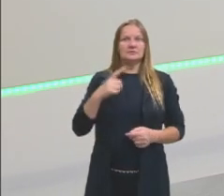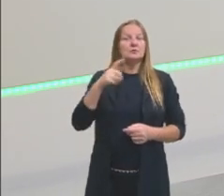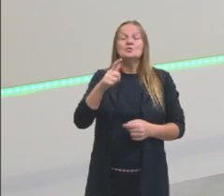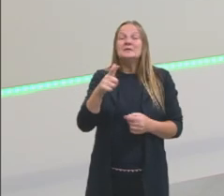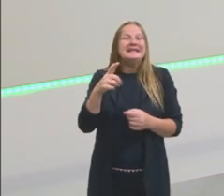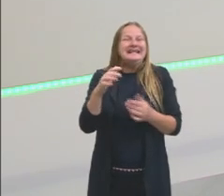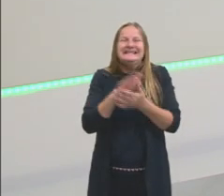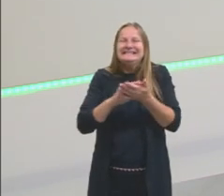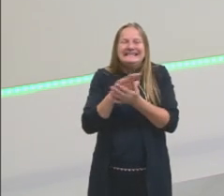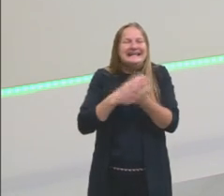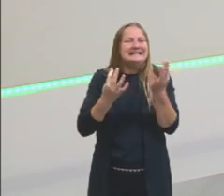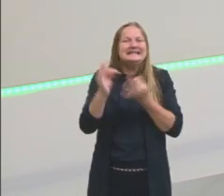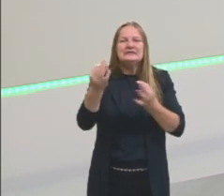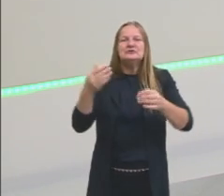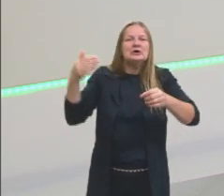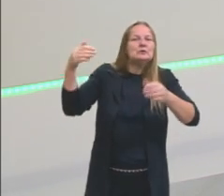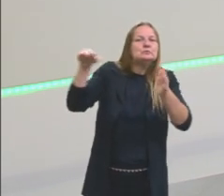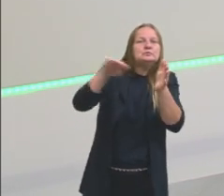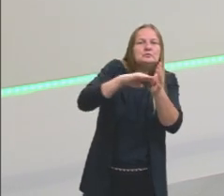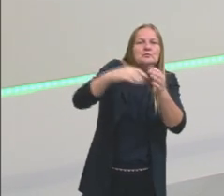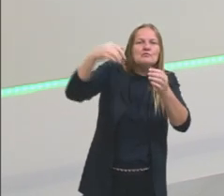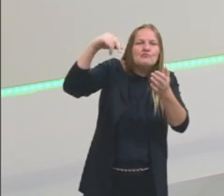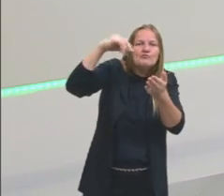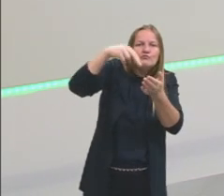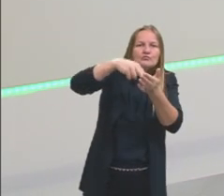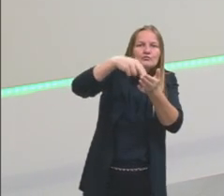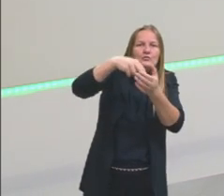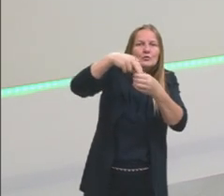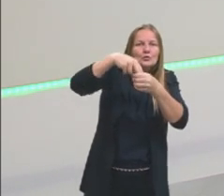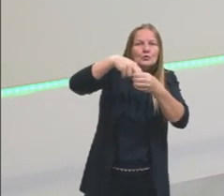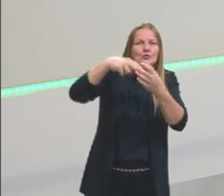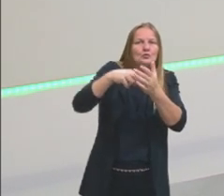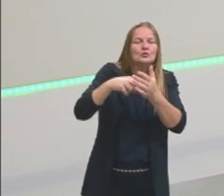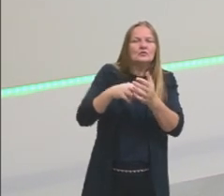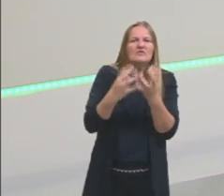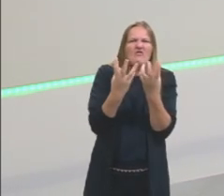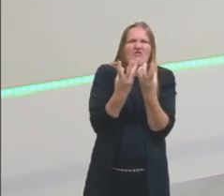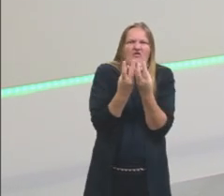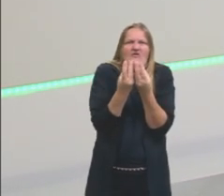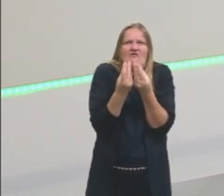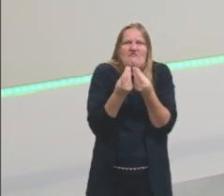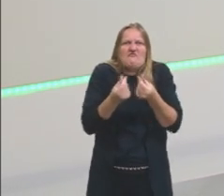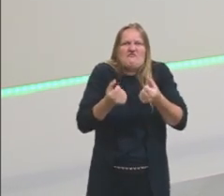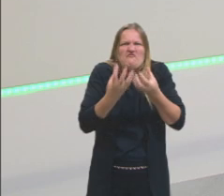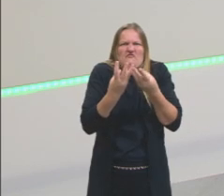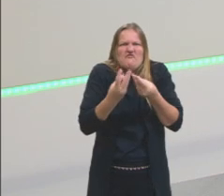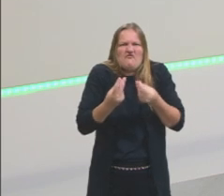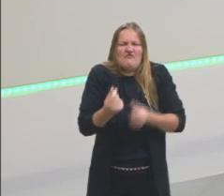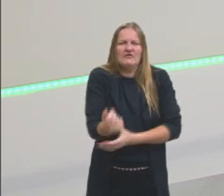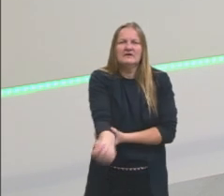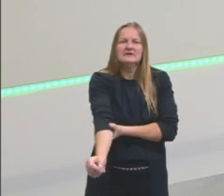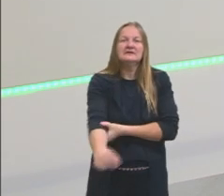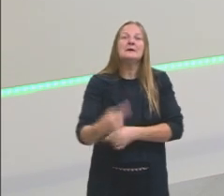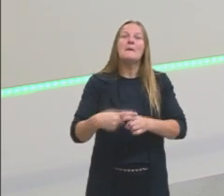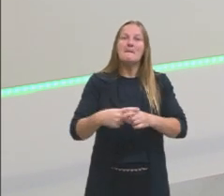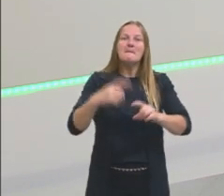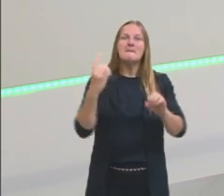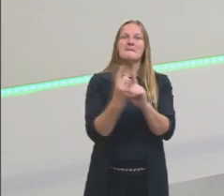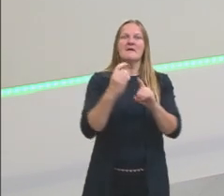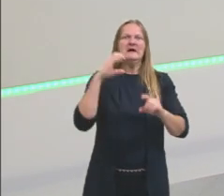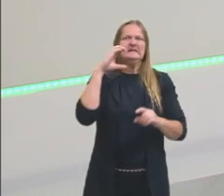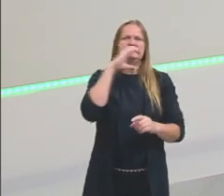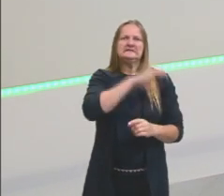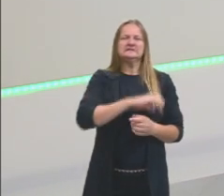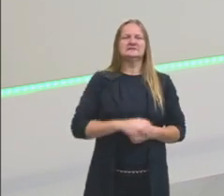equipamento nenhum para chegar nesse local há 8 mil graus né Já tá derretendo as coisas fora o calor que a gente vai ter lá dentro